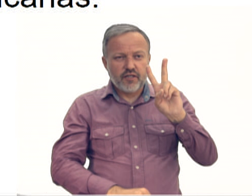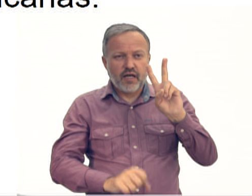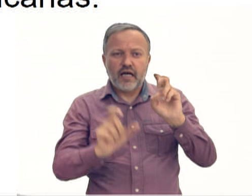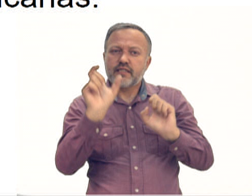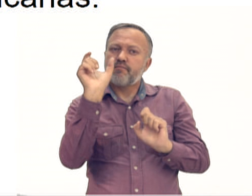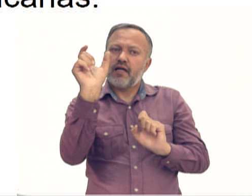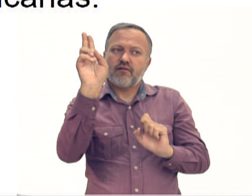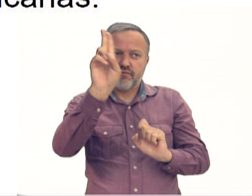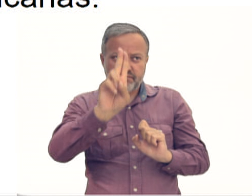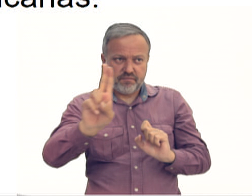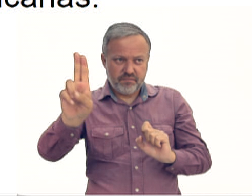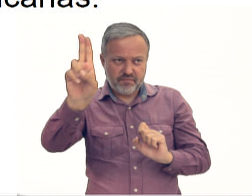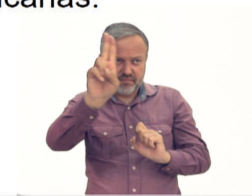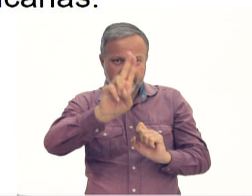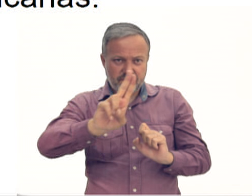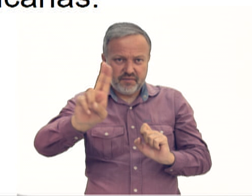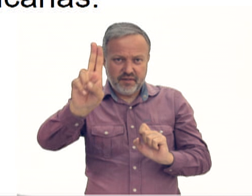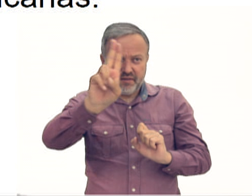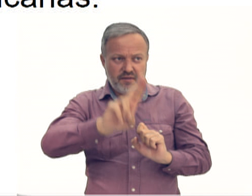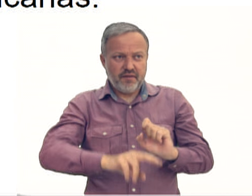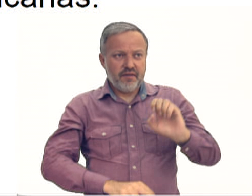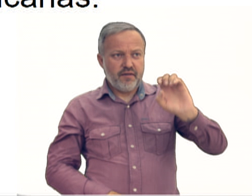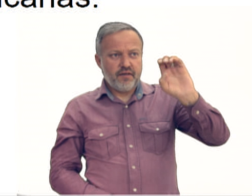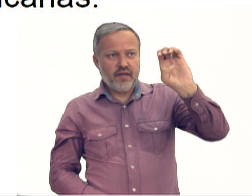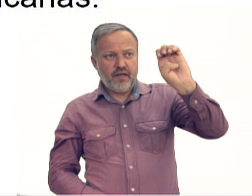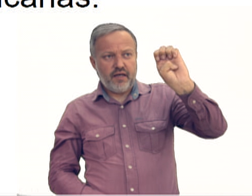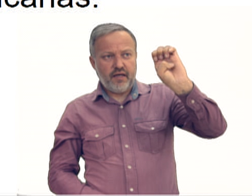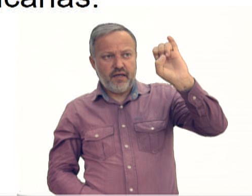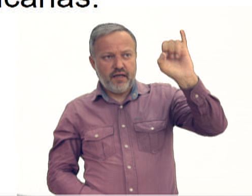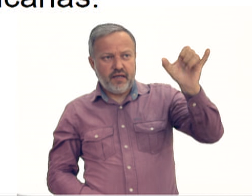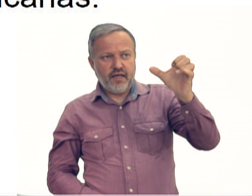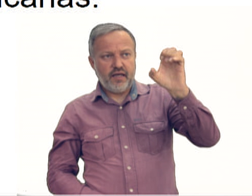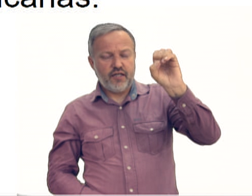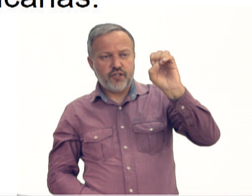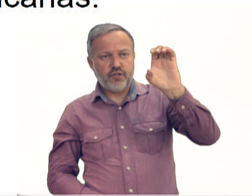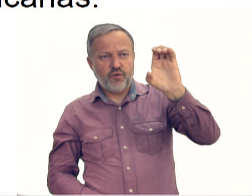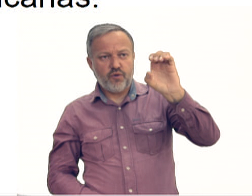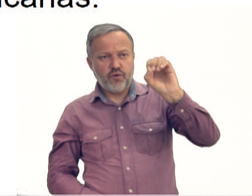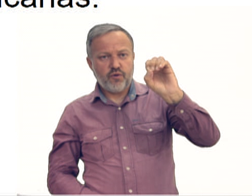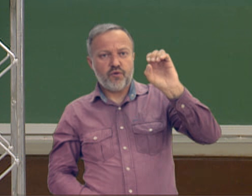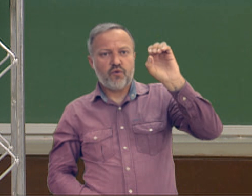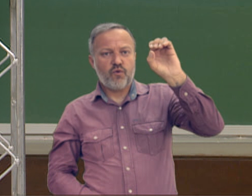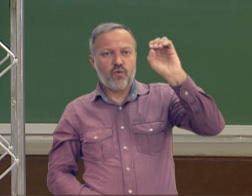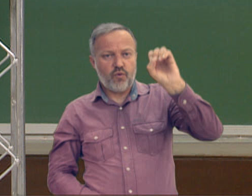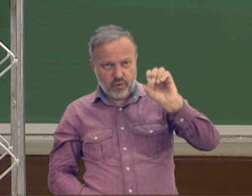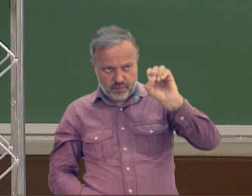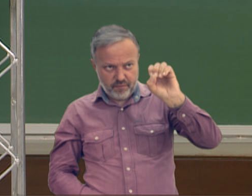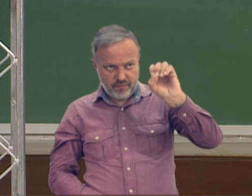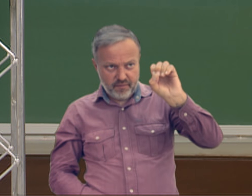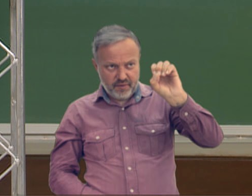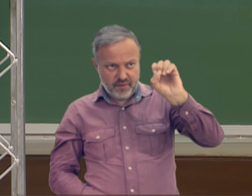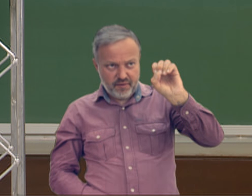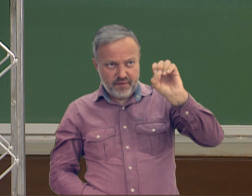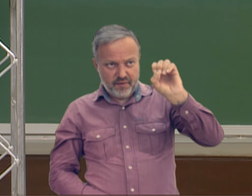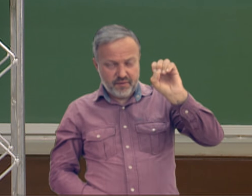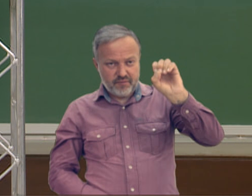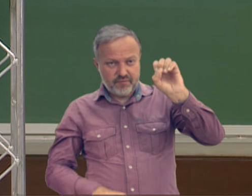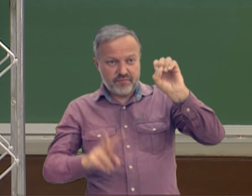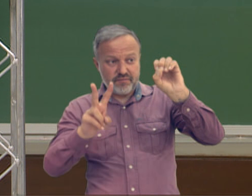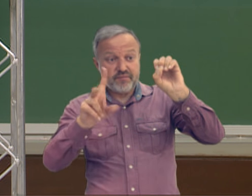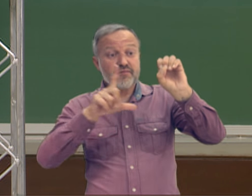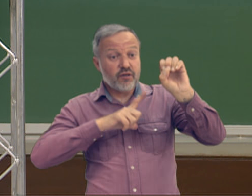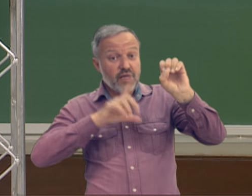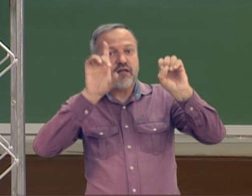Glossário. Então, para vocês, essas palavrinhas no texto, elas estão destacadas. Então, vocês precisam saber o que